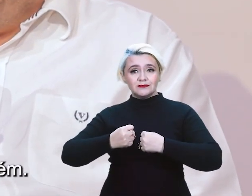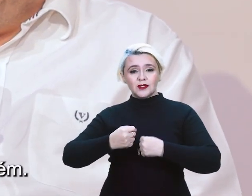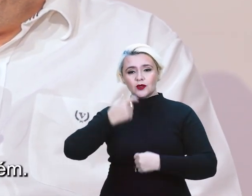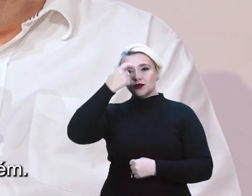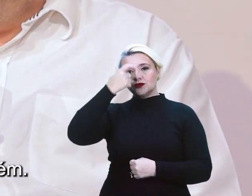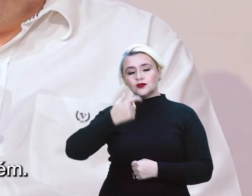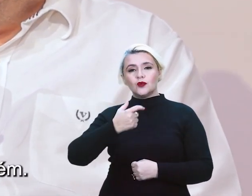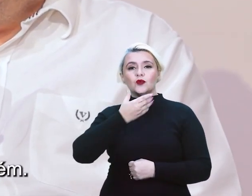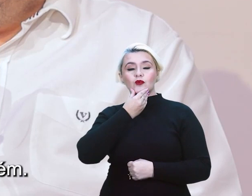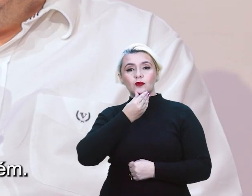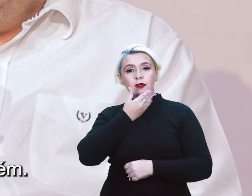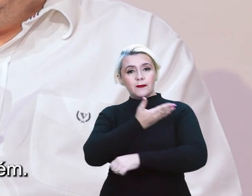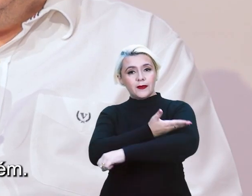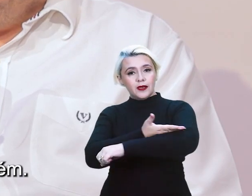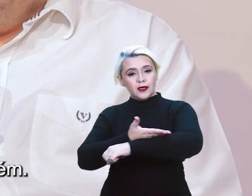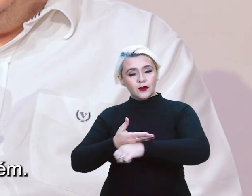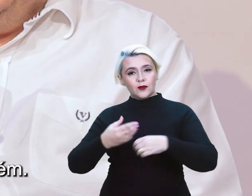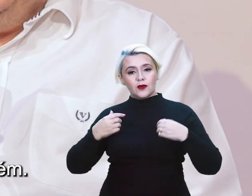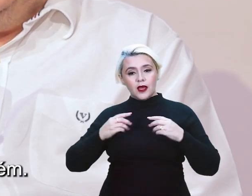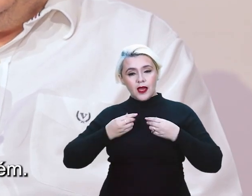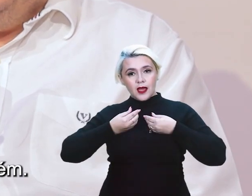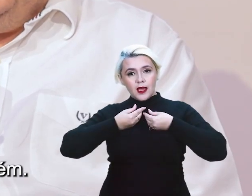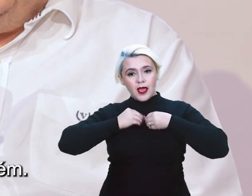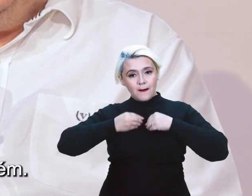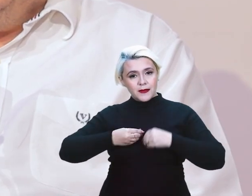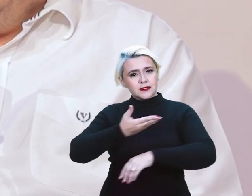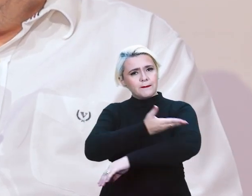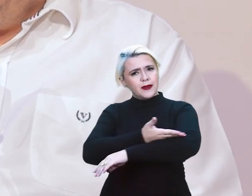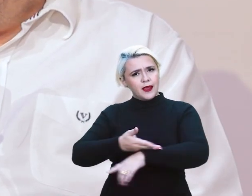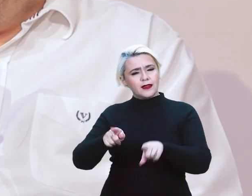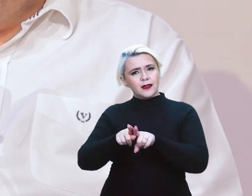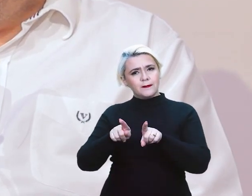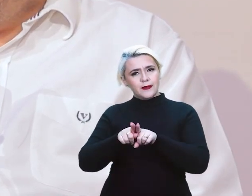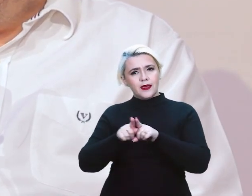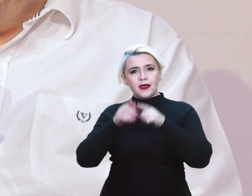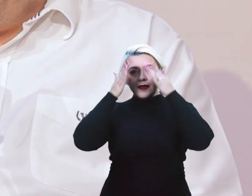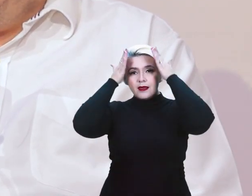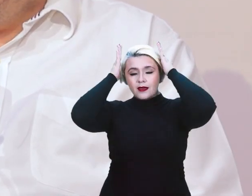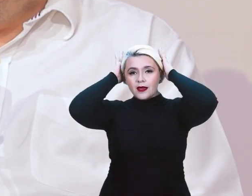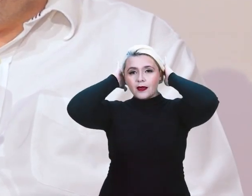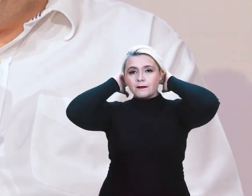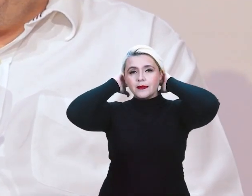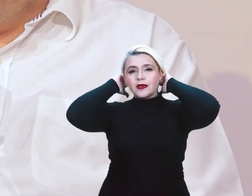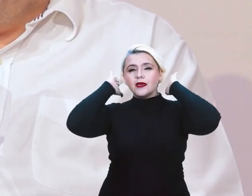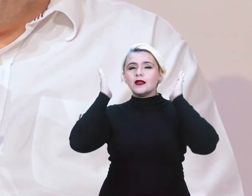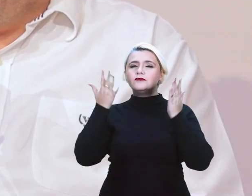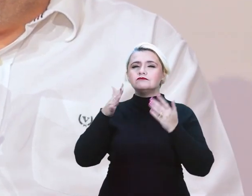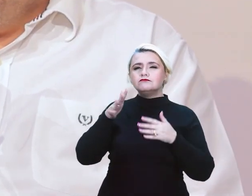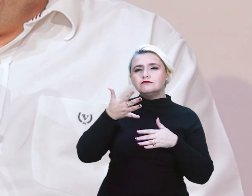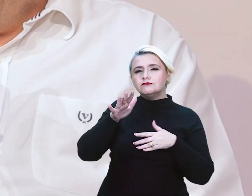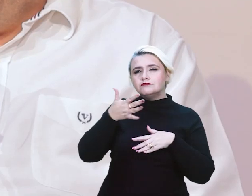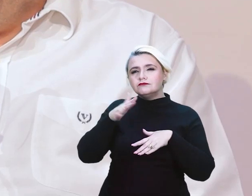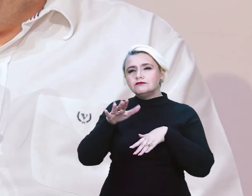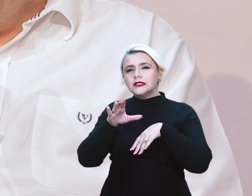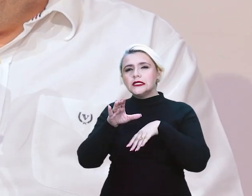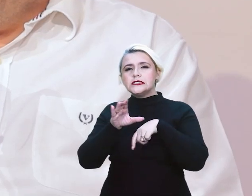homem branco, estou de camisa branca também, cabelos também assim já um